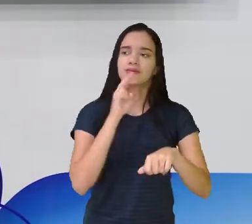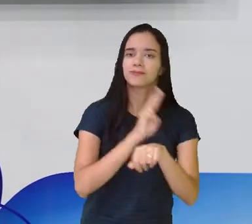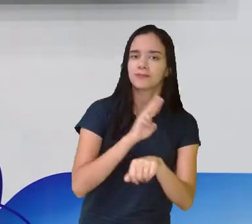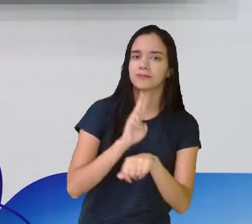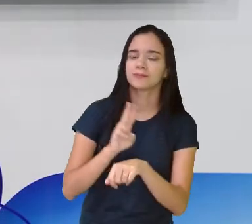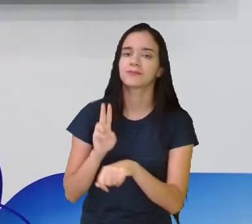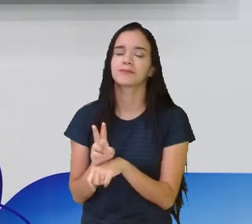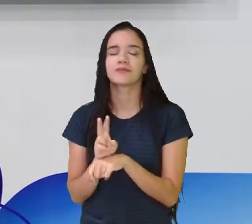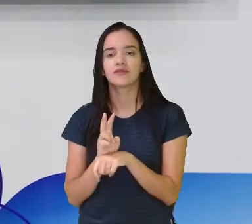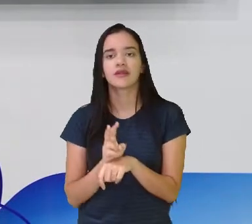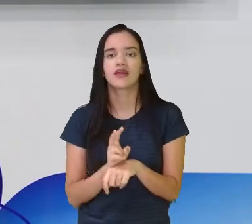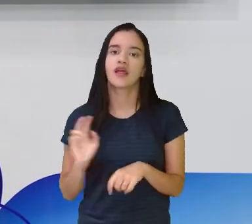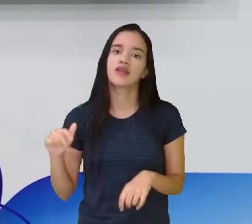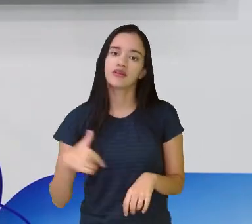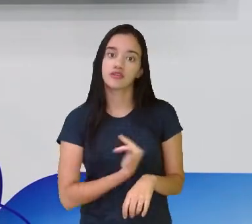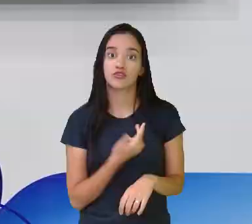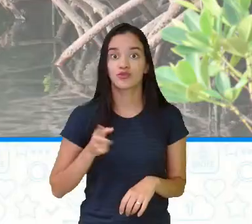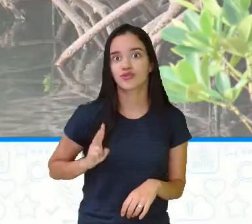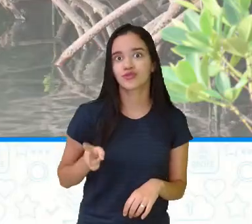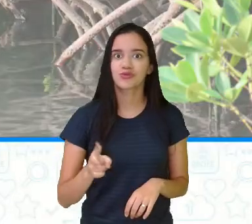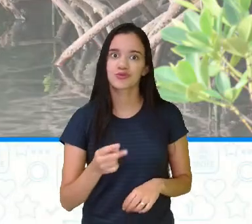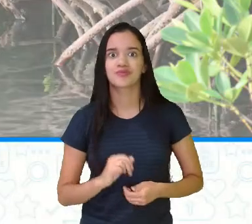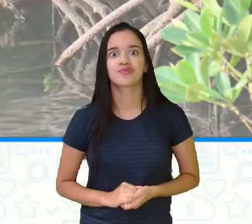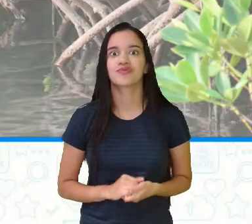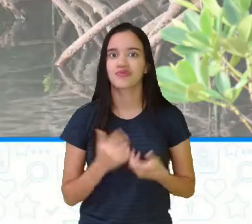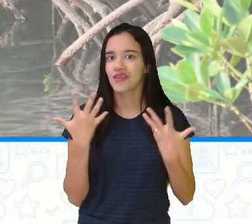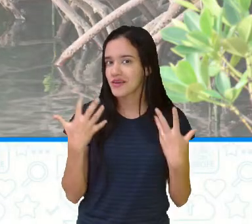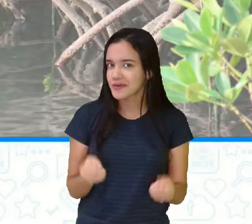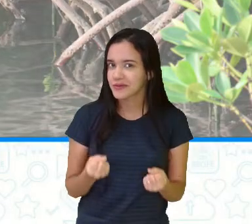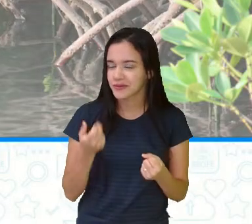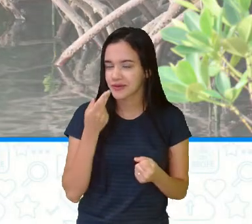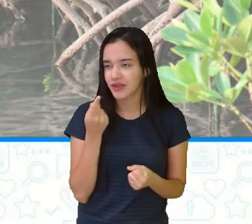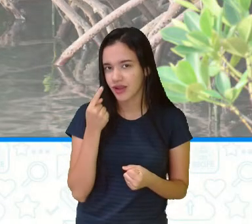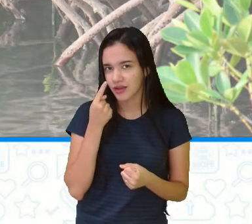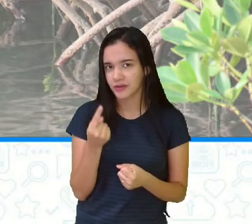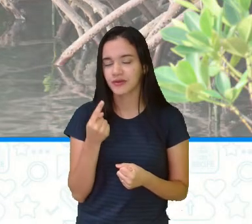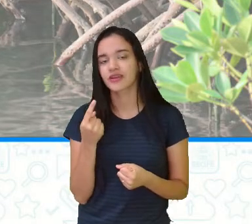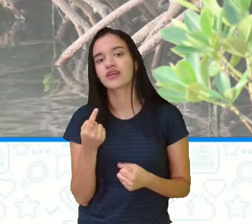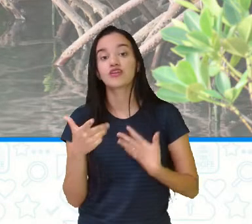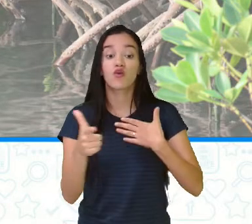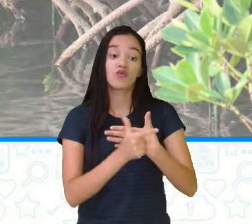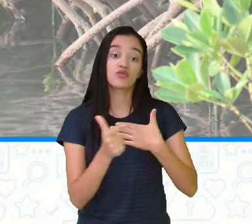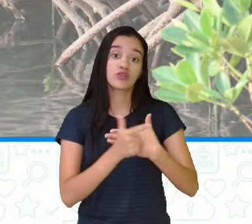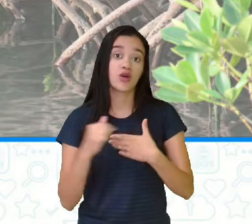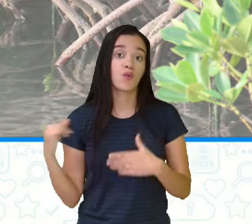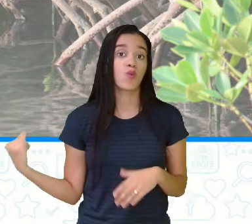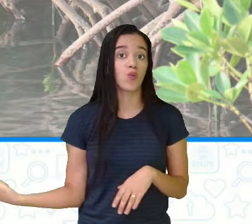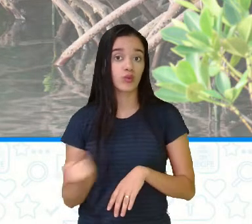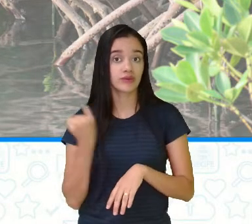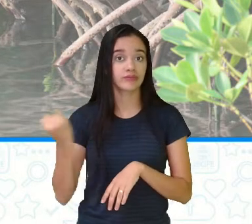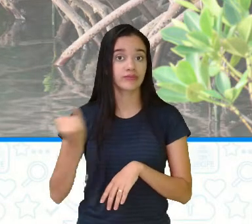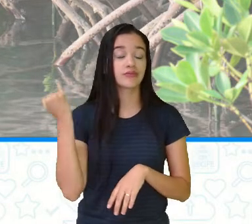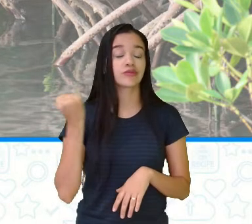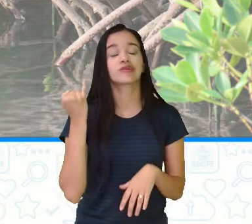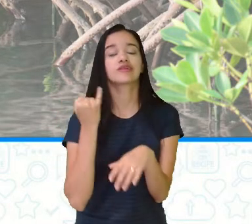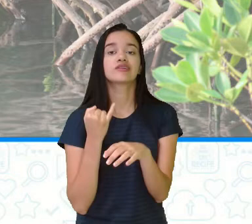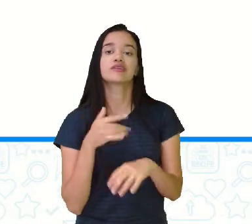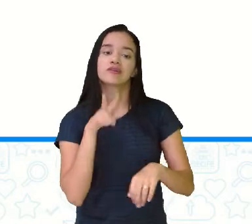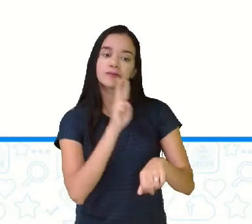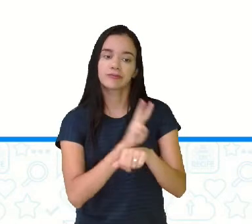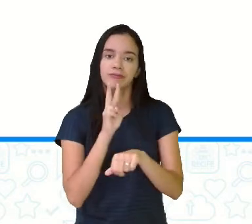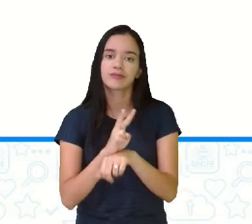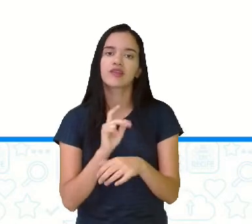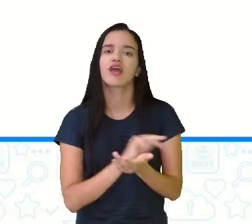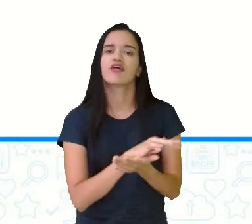mangue. E aí vamos seguindo juntos. Vamos dizer assim, ó, desempenha um papel importante na preservação de diversas